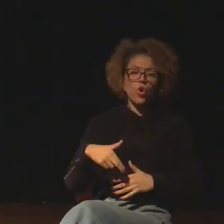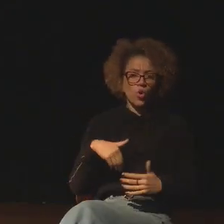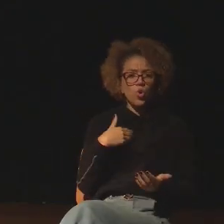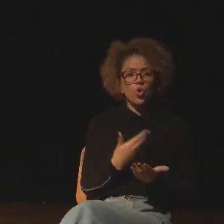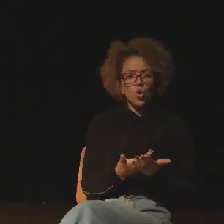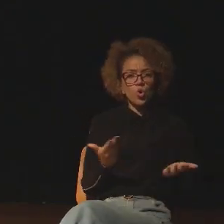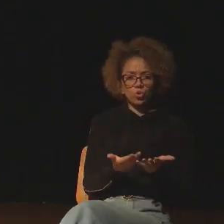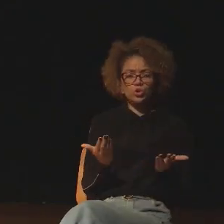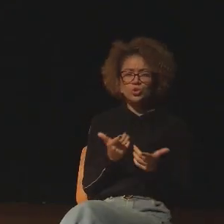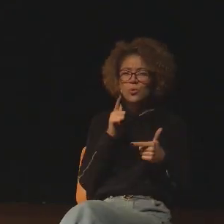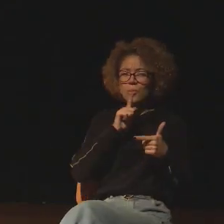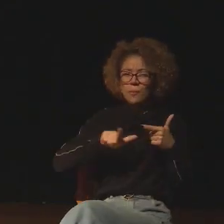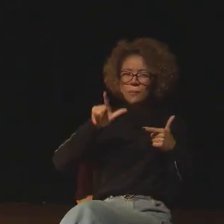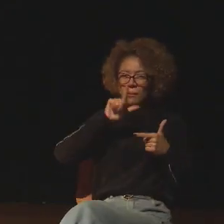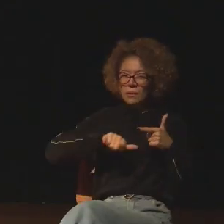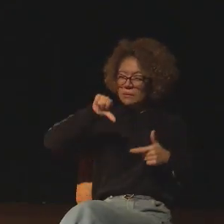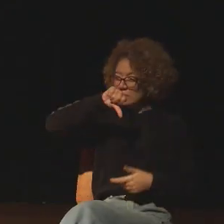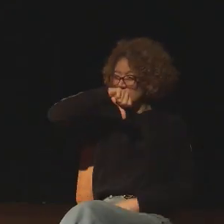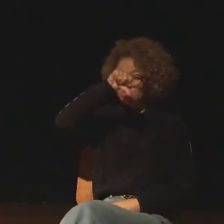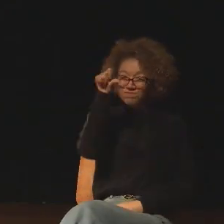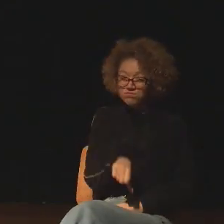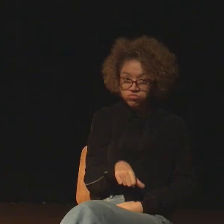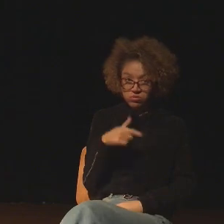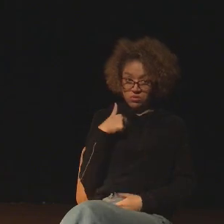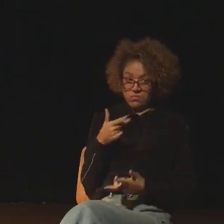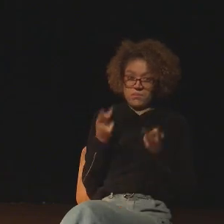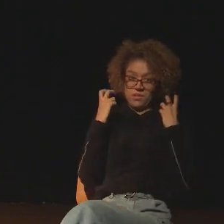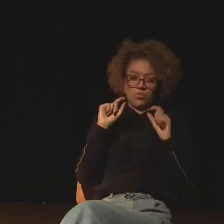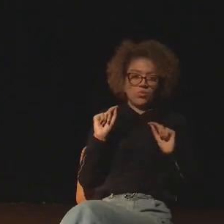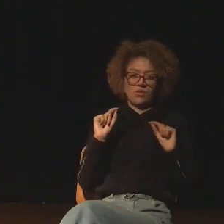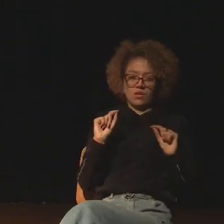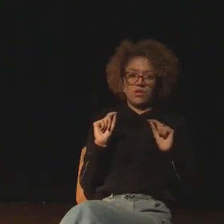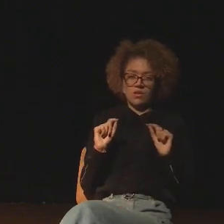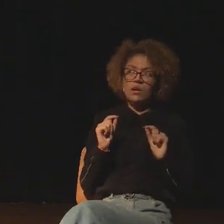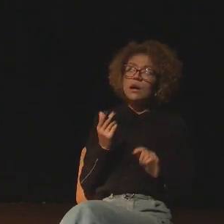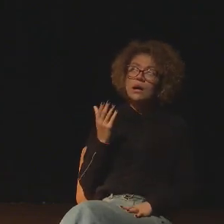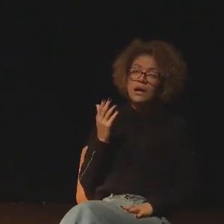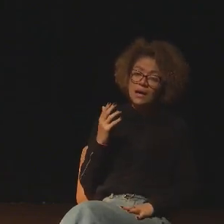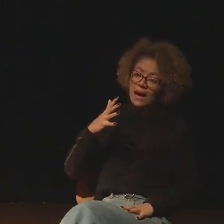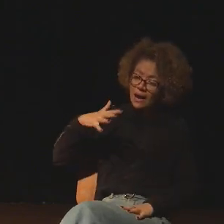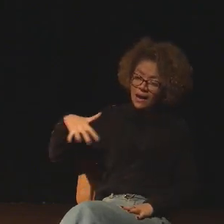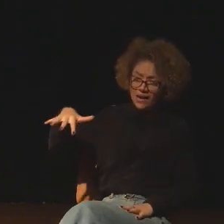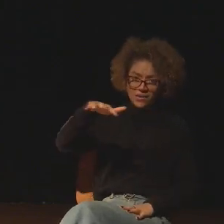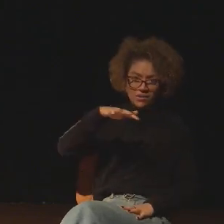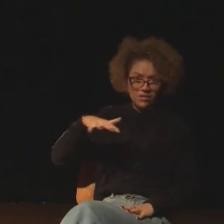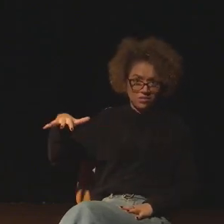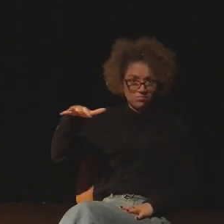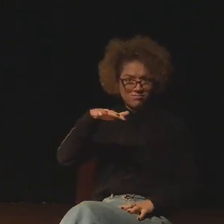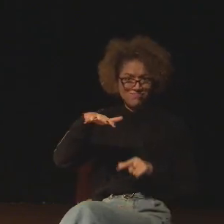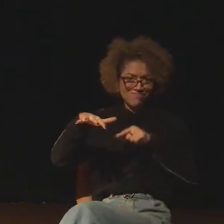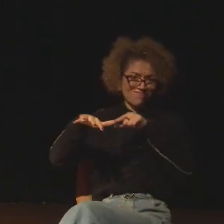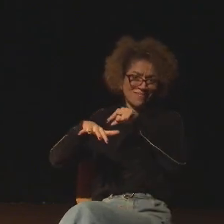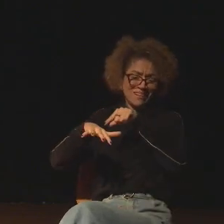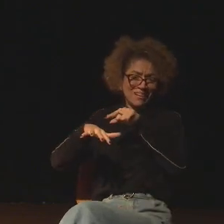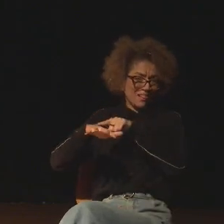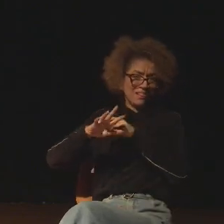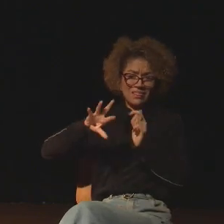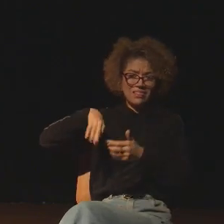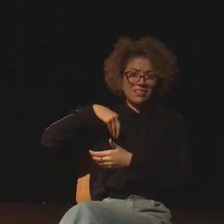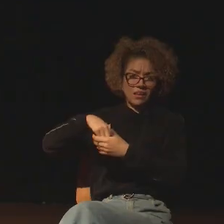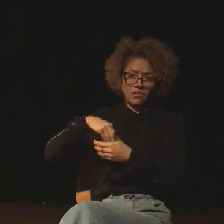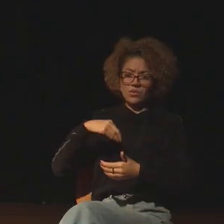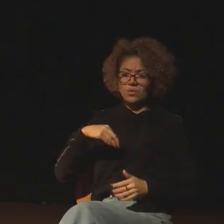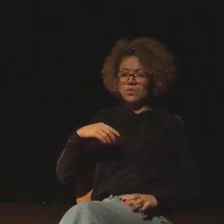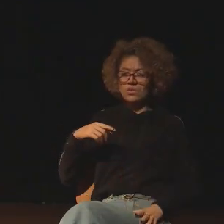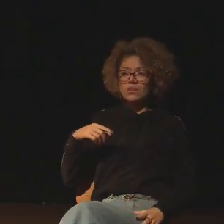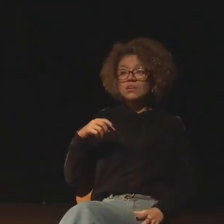problema seríssimo, que eu vejo que, inclusive, eu acho que essa área, ela poderia, e eu acho que seria uma coisa muito interessante, se ela não